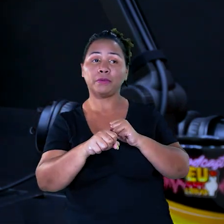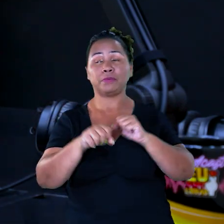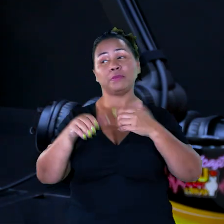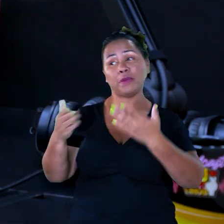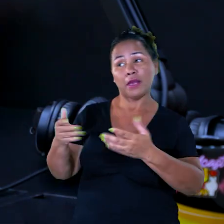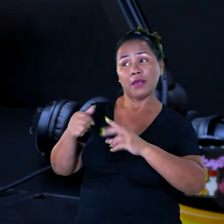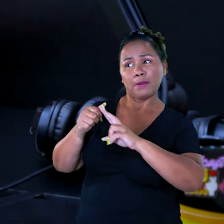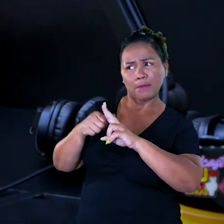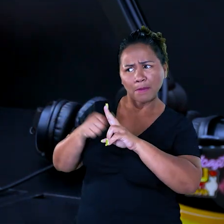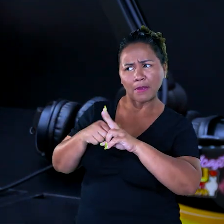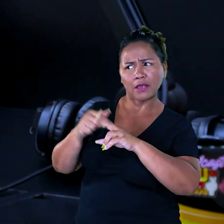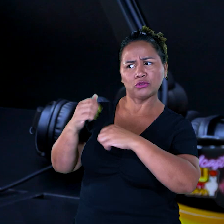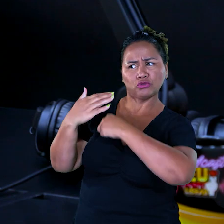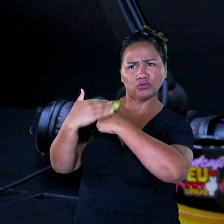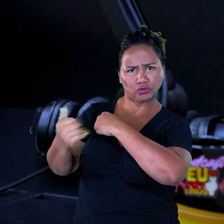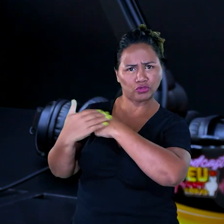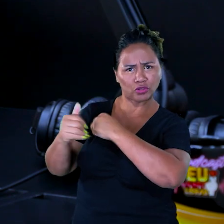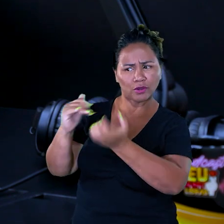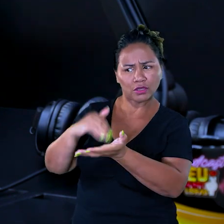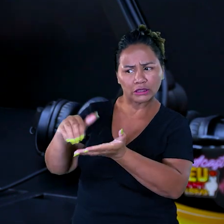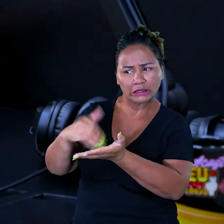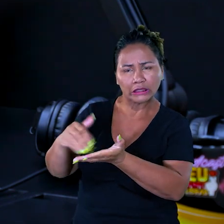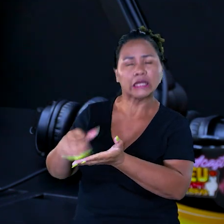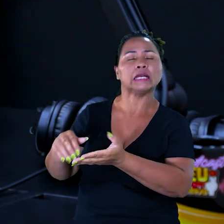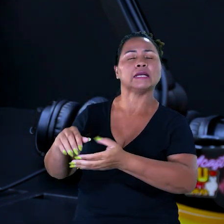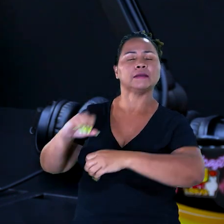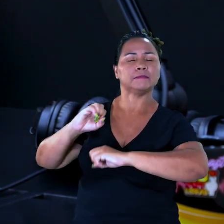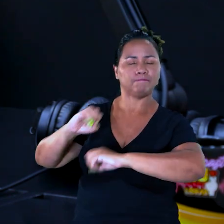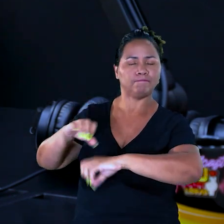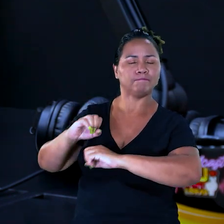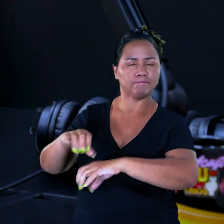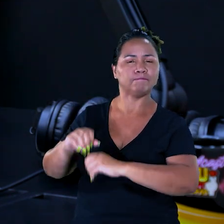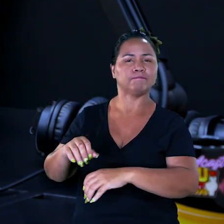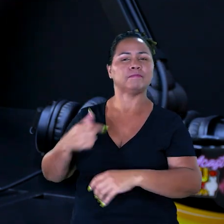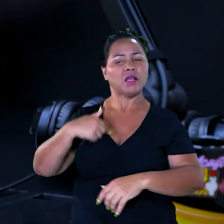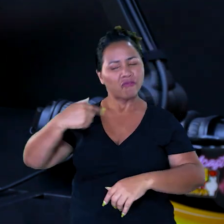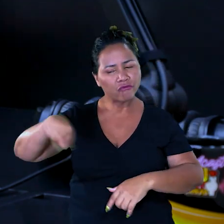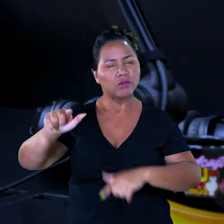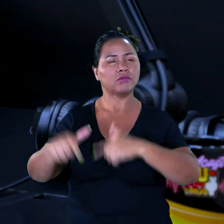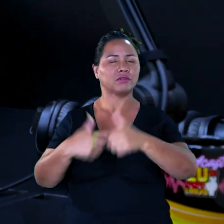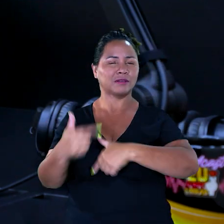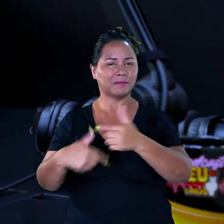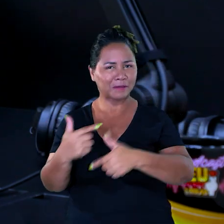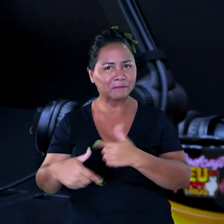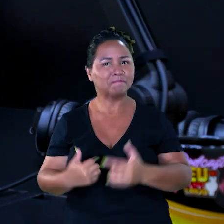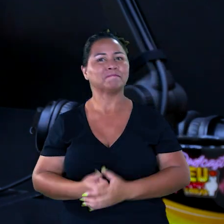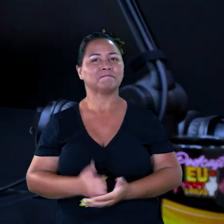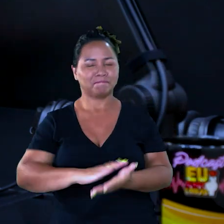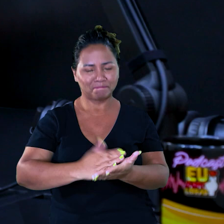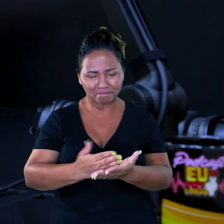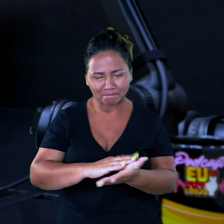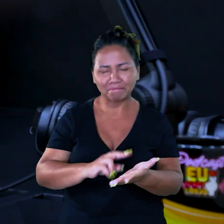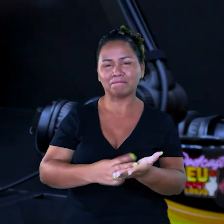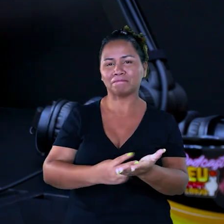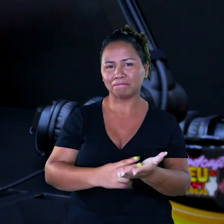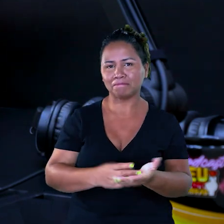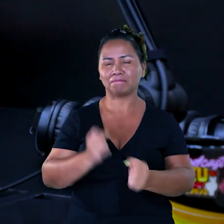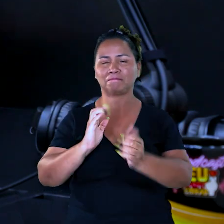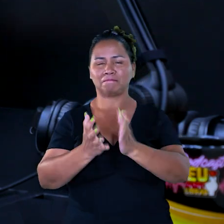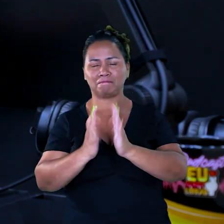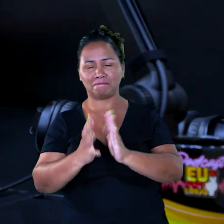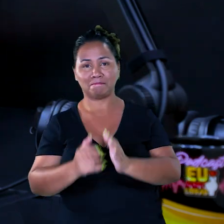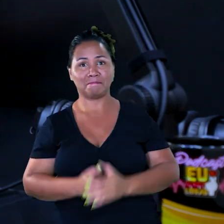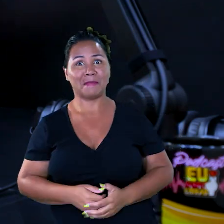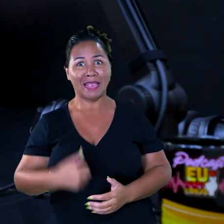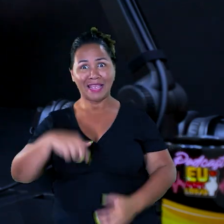de intérprete, né? Aí comecei a trabalhar de intérprete. E uma das experiências que me marcou muito, assim, foi que, assim, eu falei, gente, é isso ou não